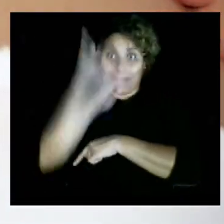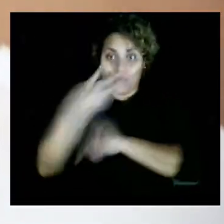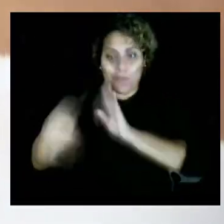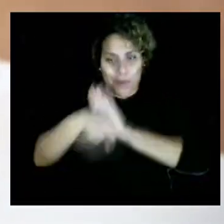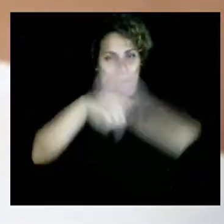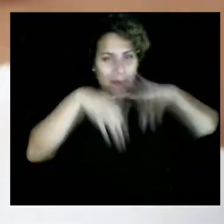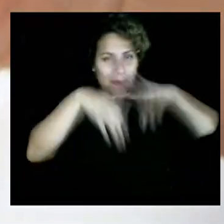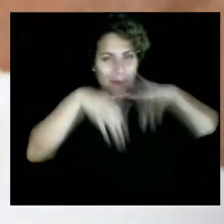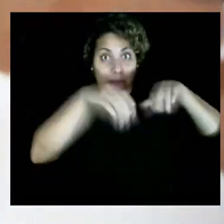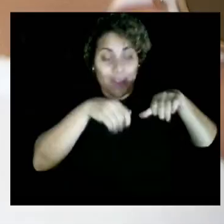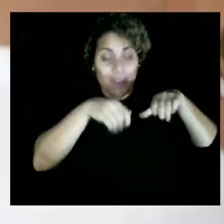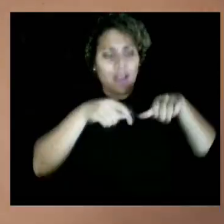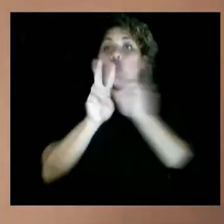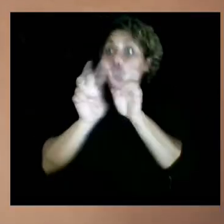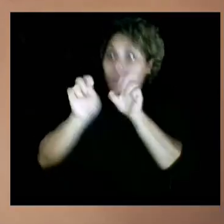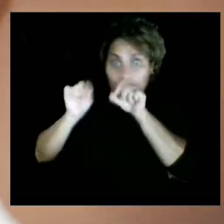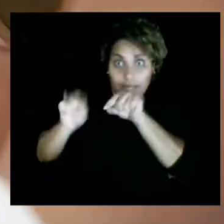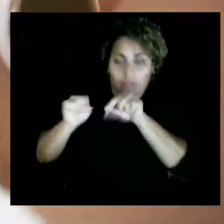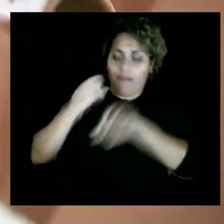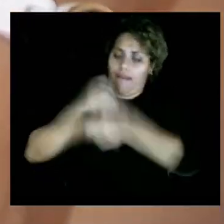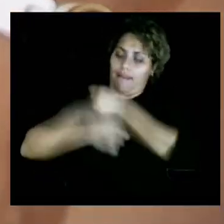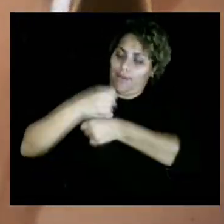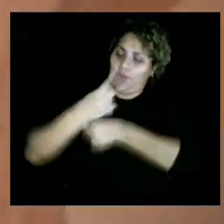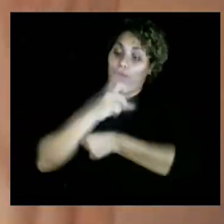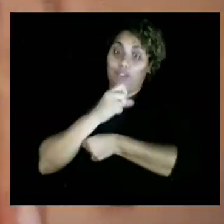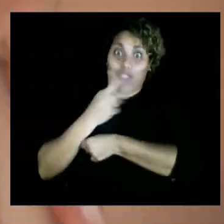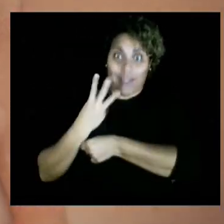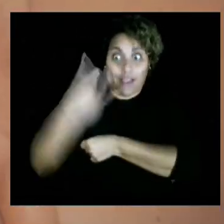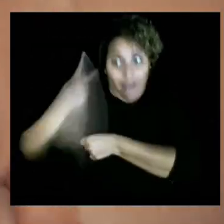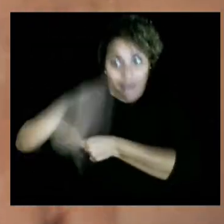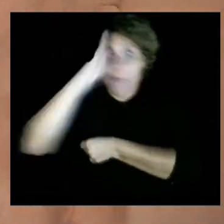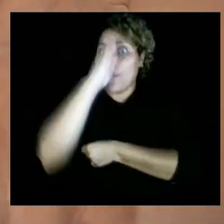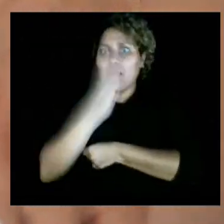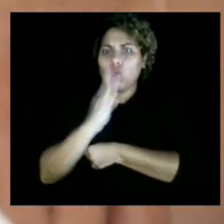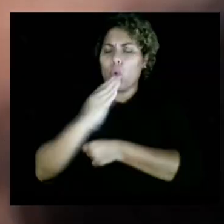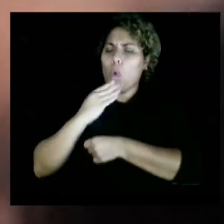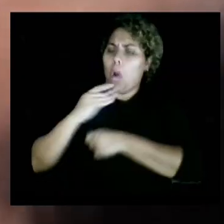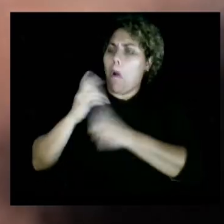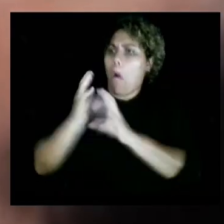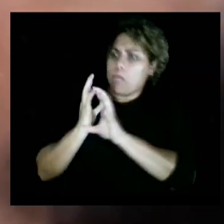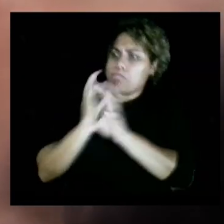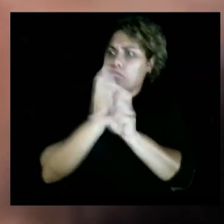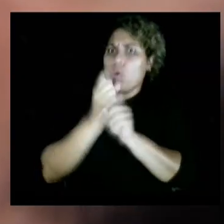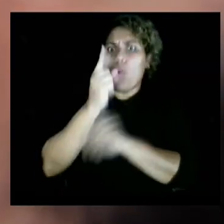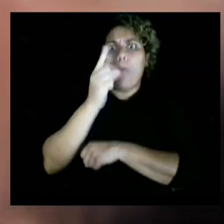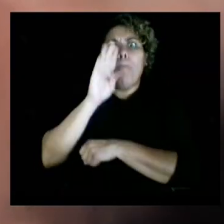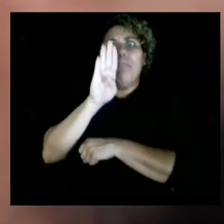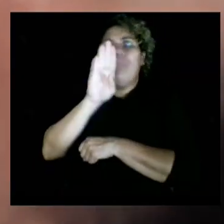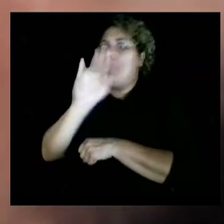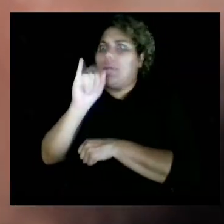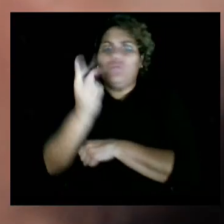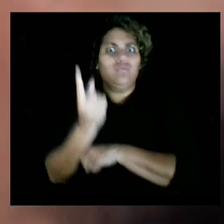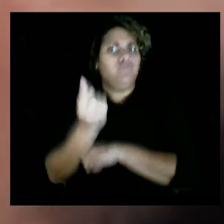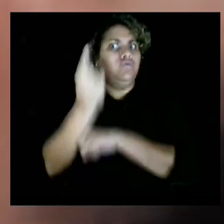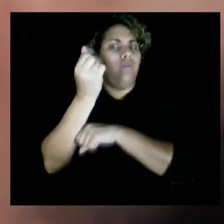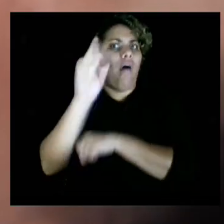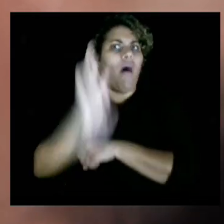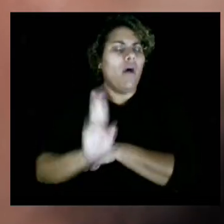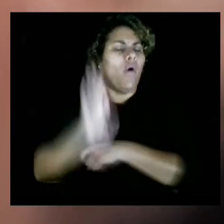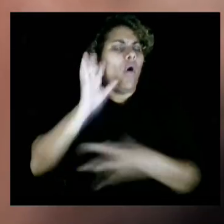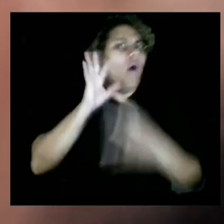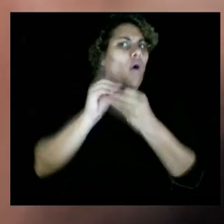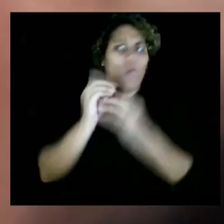em 2023 movimentou cerca de R$ 1,5 bilhão. Esse valor representa um crescimento